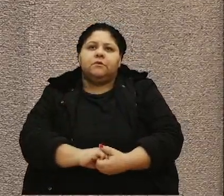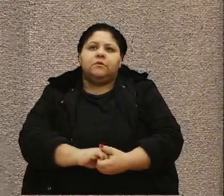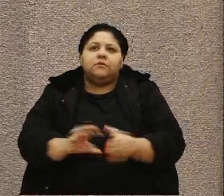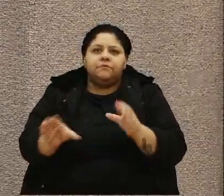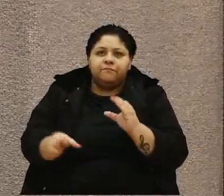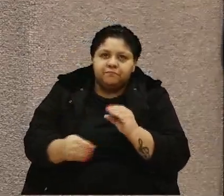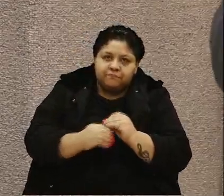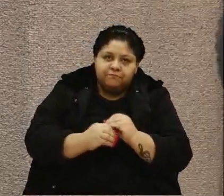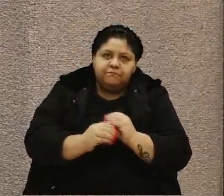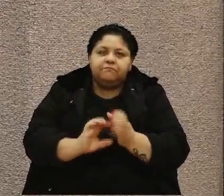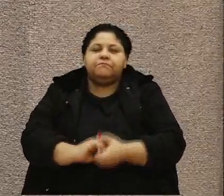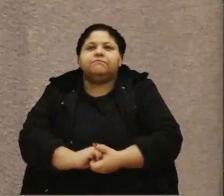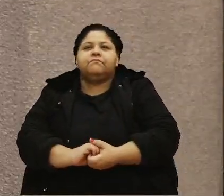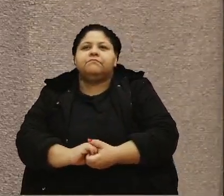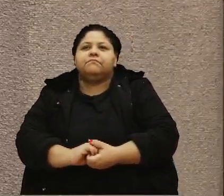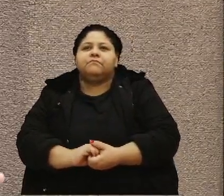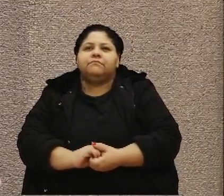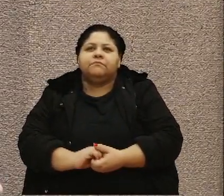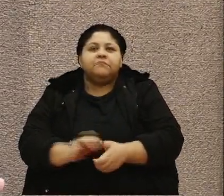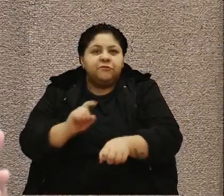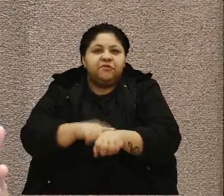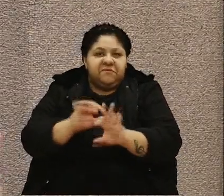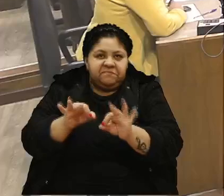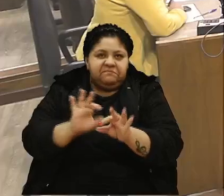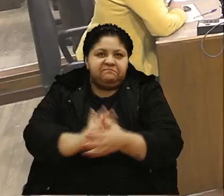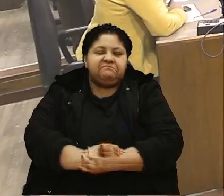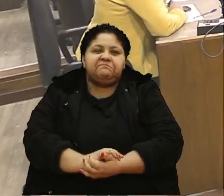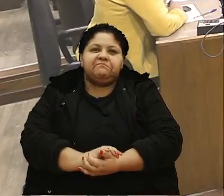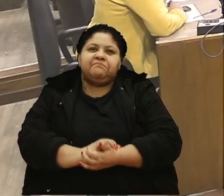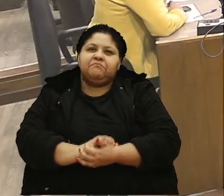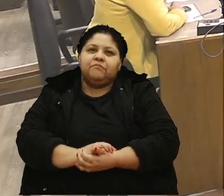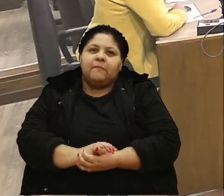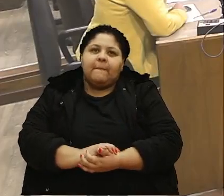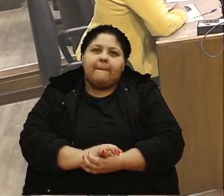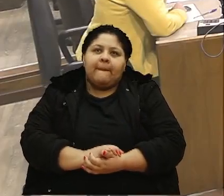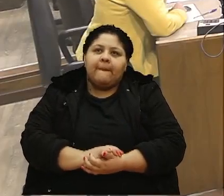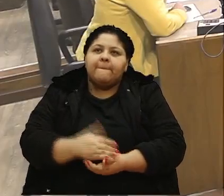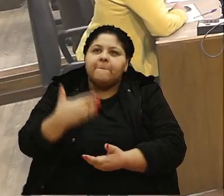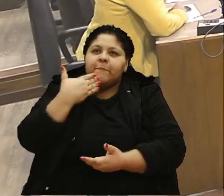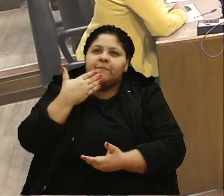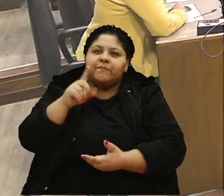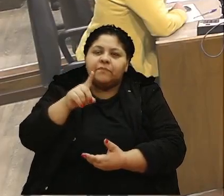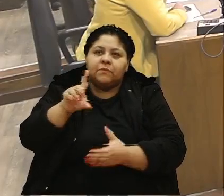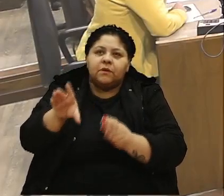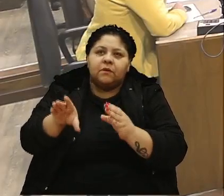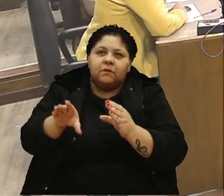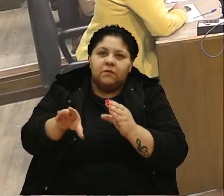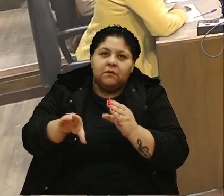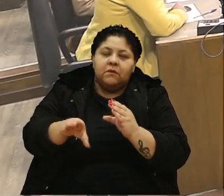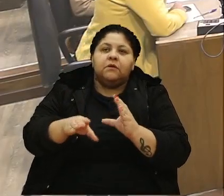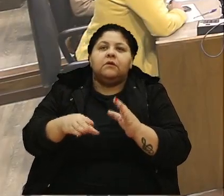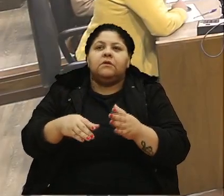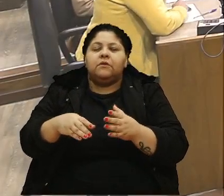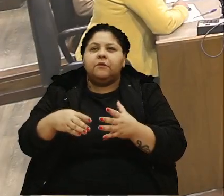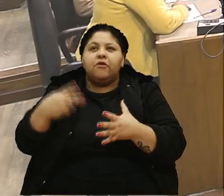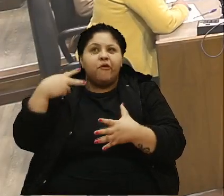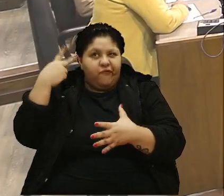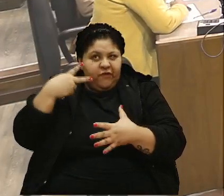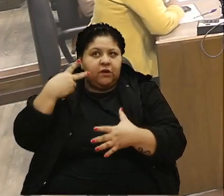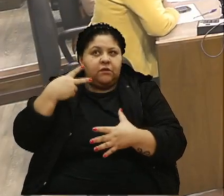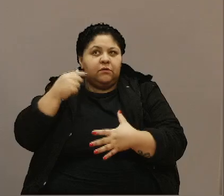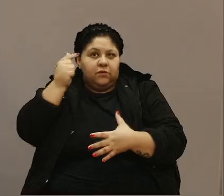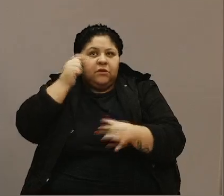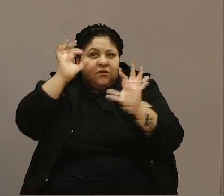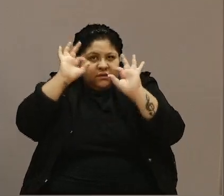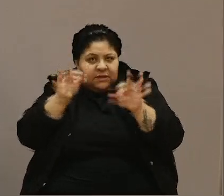Uma parte, pois não, Breno. Estou no tempo ainda, tem 1 minuto lá. Pediu primeiro? Quem? Vereador Frício, toda a razão